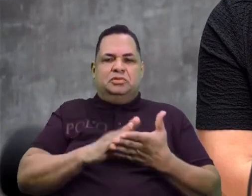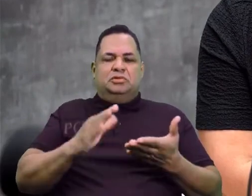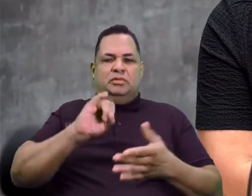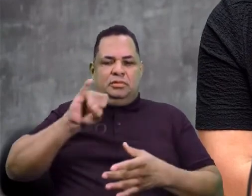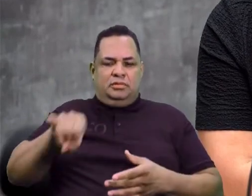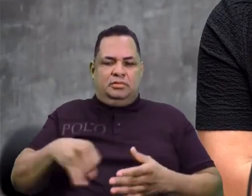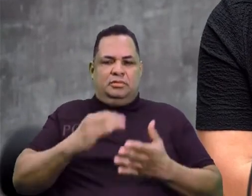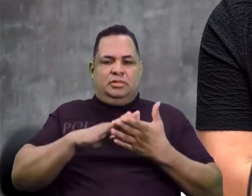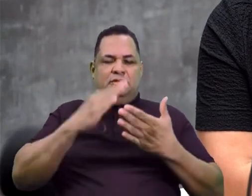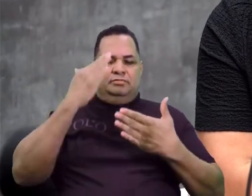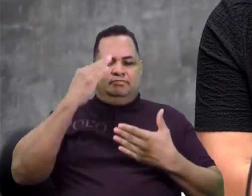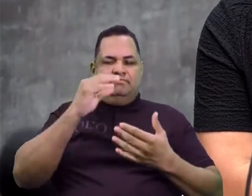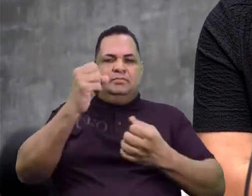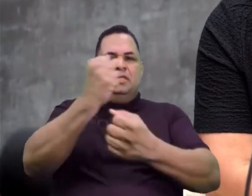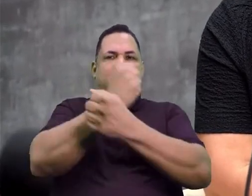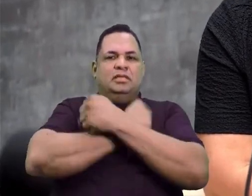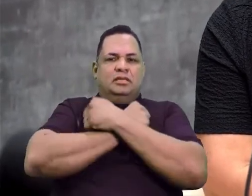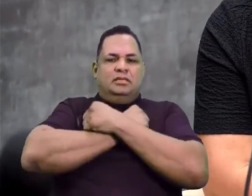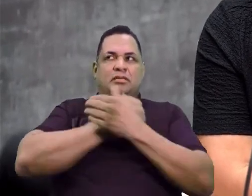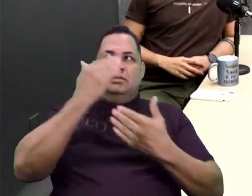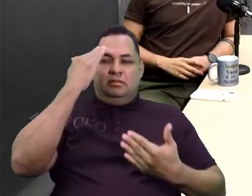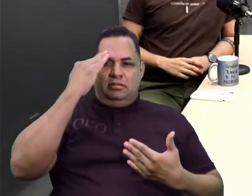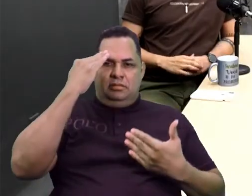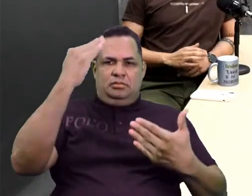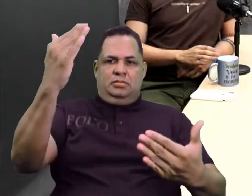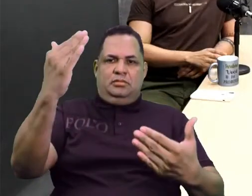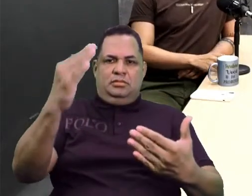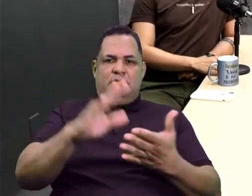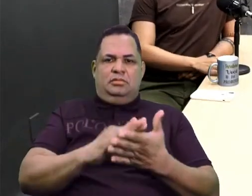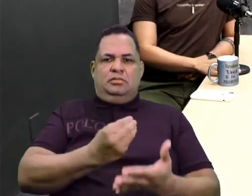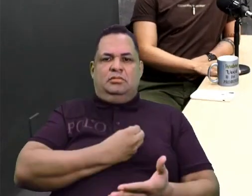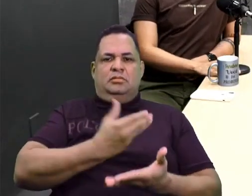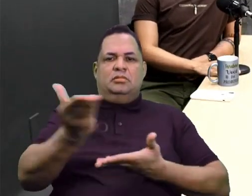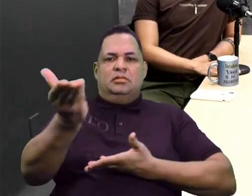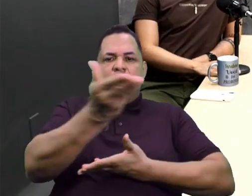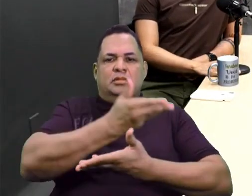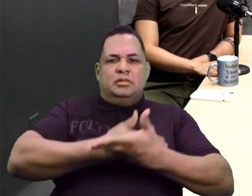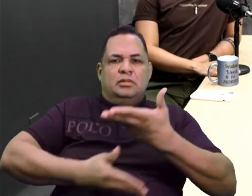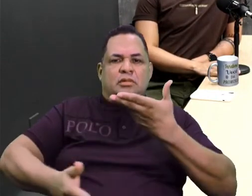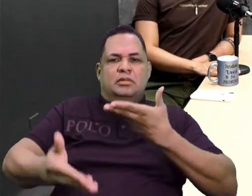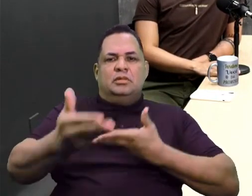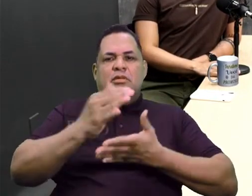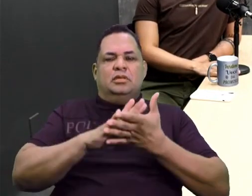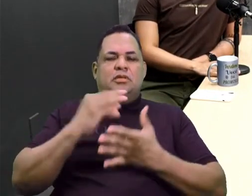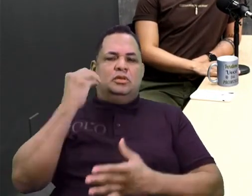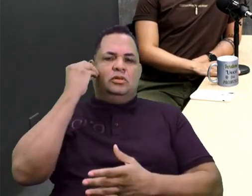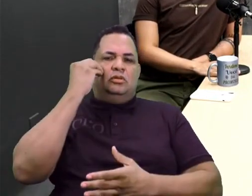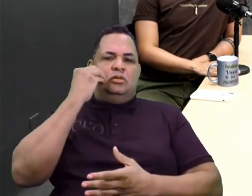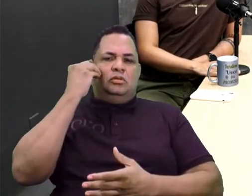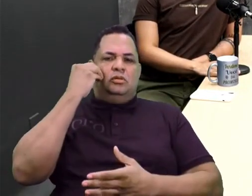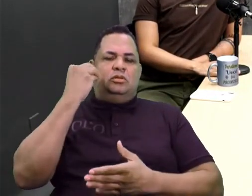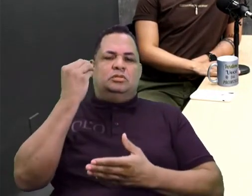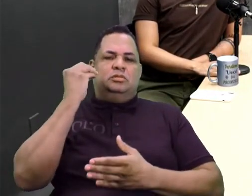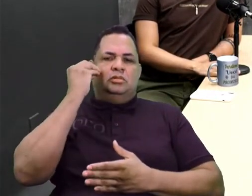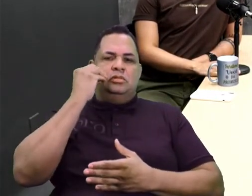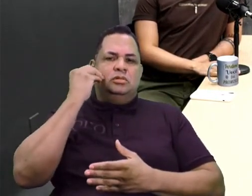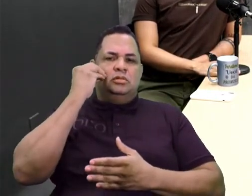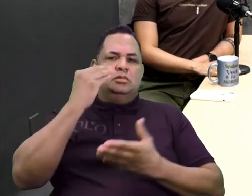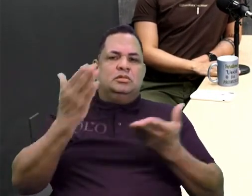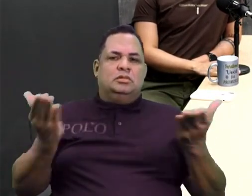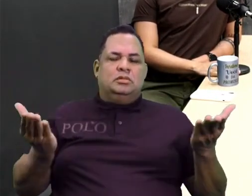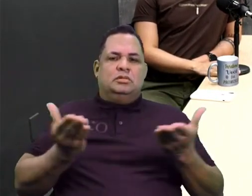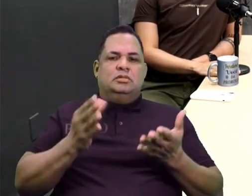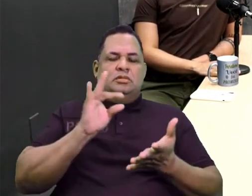aproveito aqui para mandar um abraço e agradecer a presença, essa troca de experiência. Porque, na verdade, isso aqui foi uma troca de